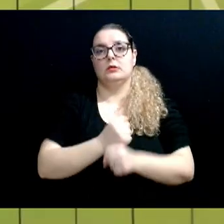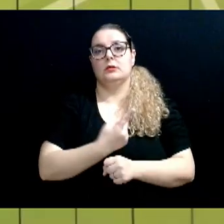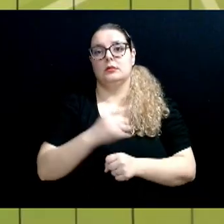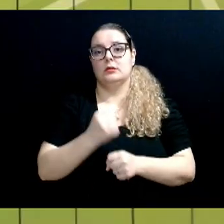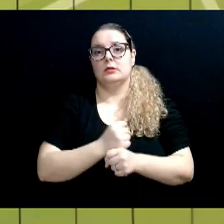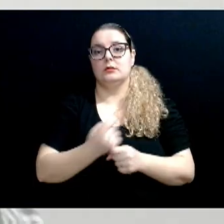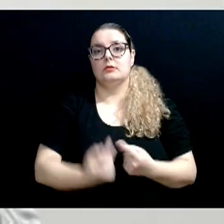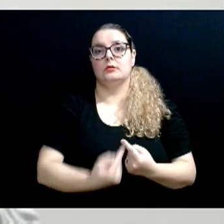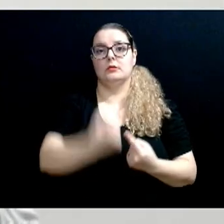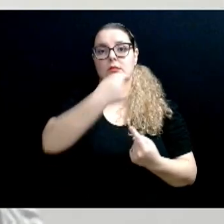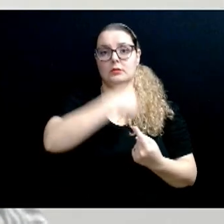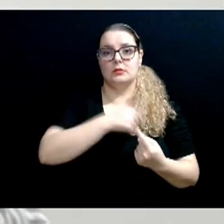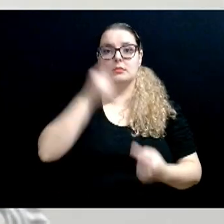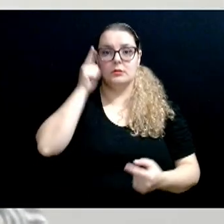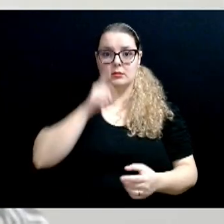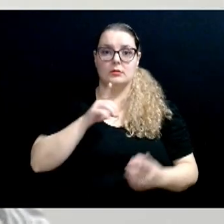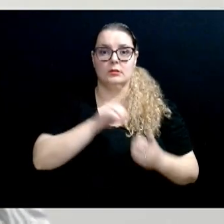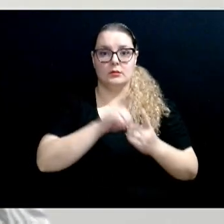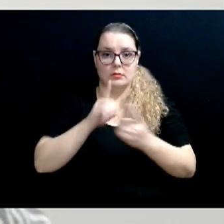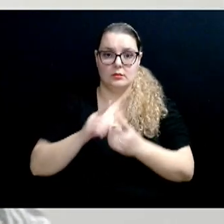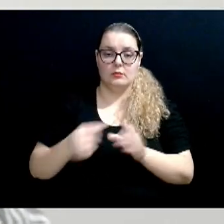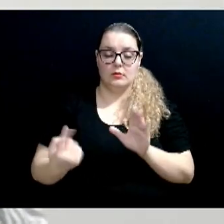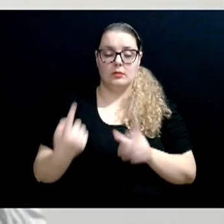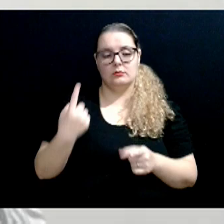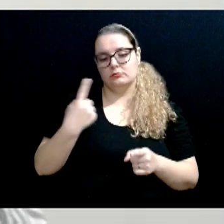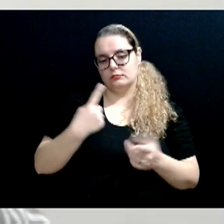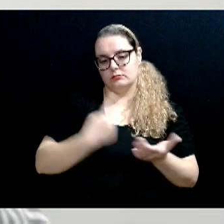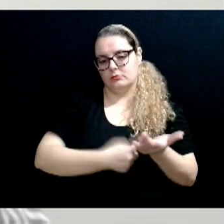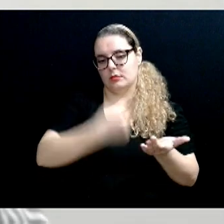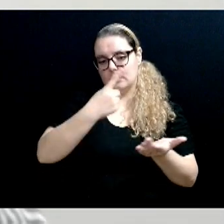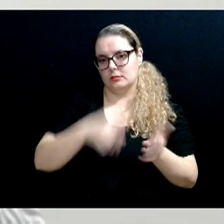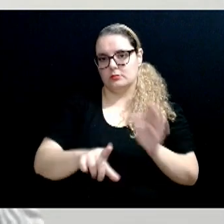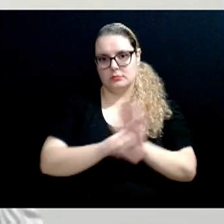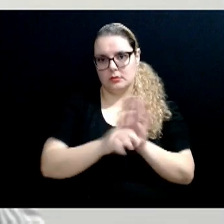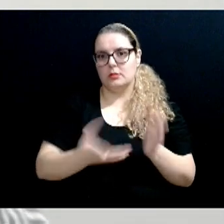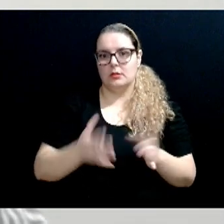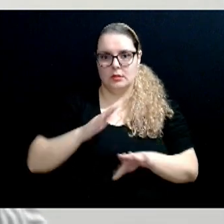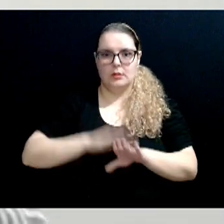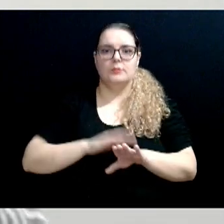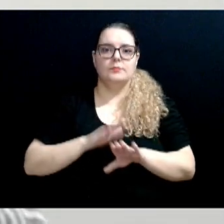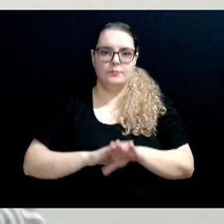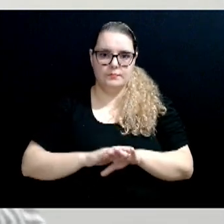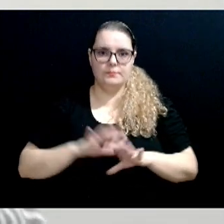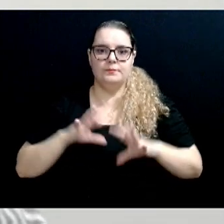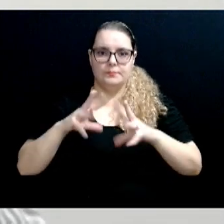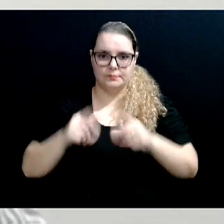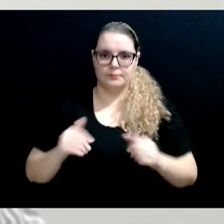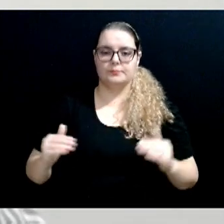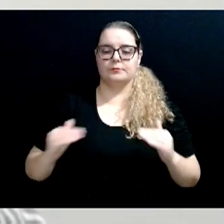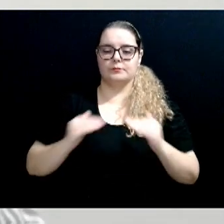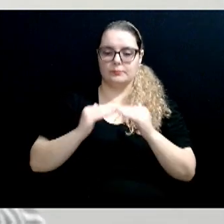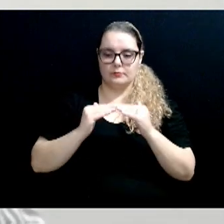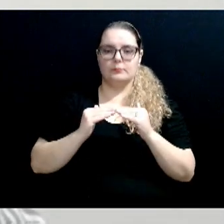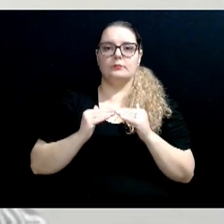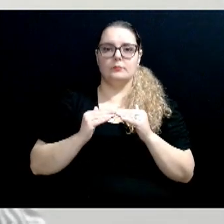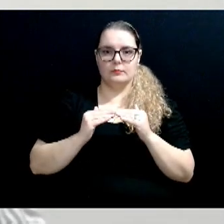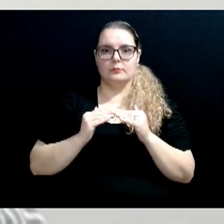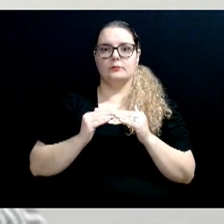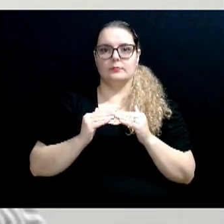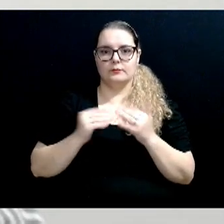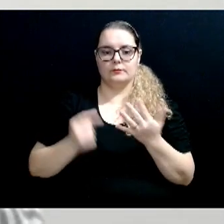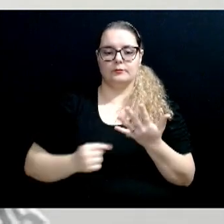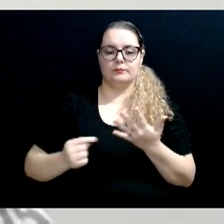estabelecidas pelo marco legal. Então, assim, as ações vão totalmente ao encontro dessas